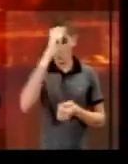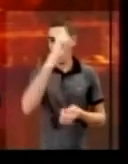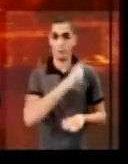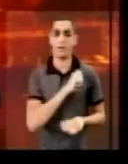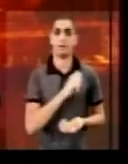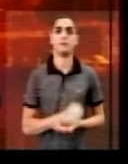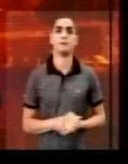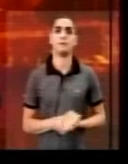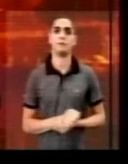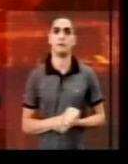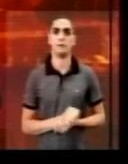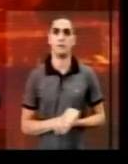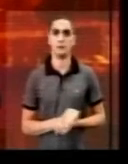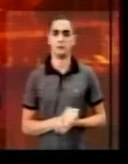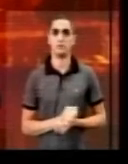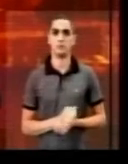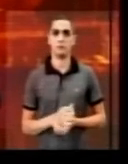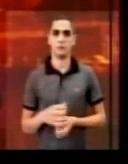Preto,